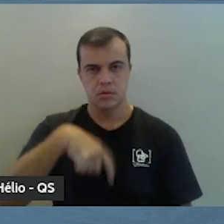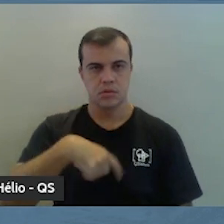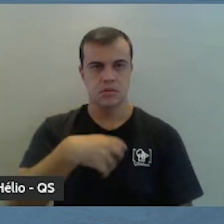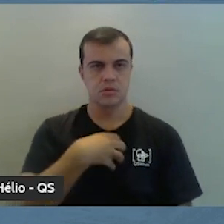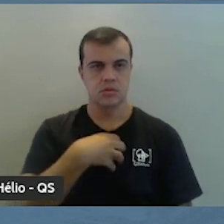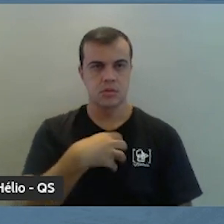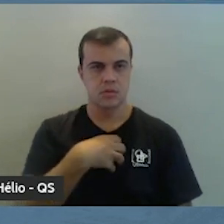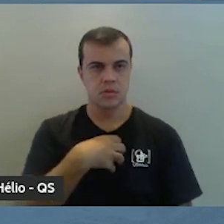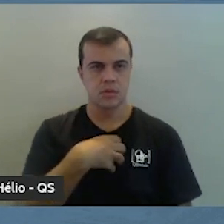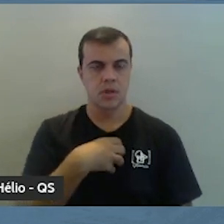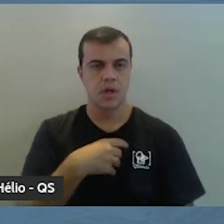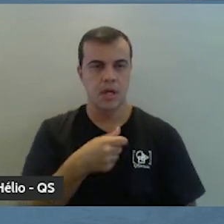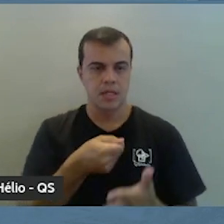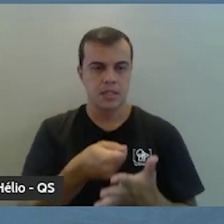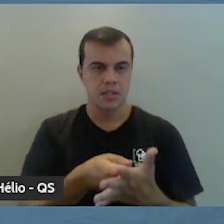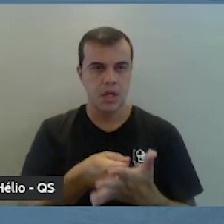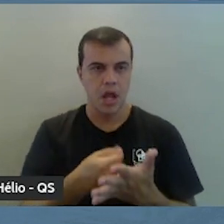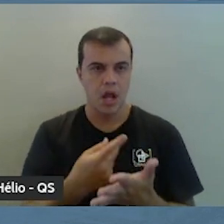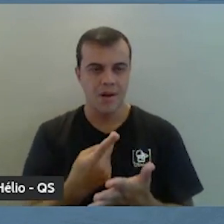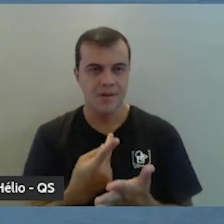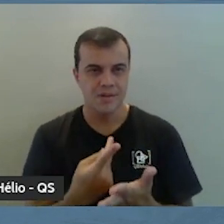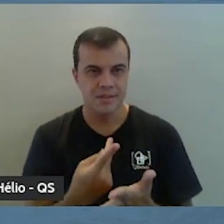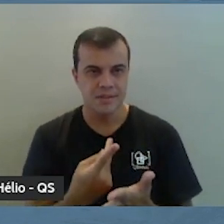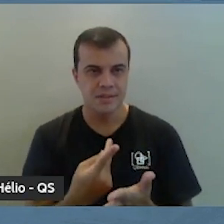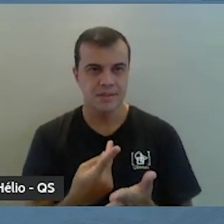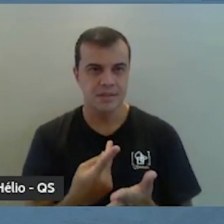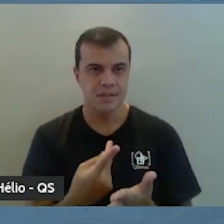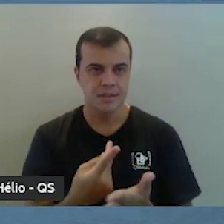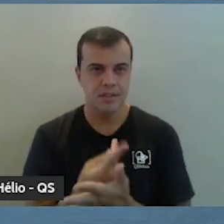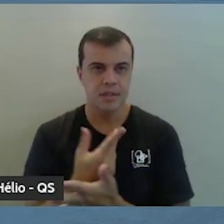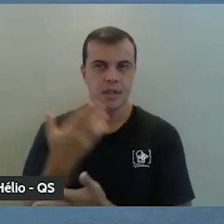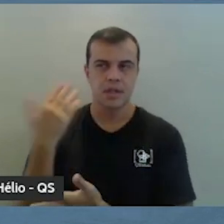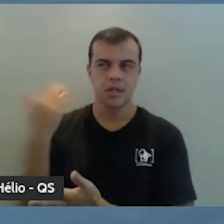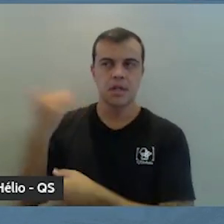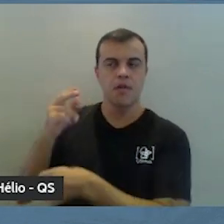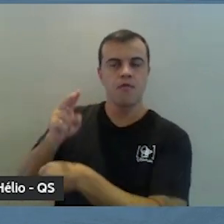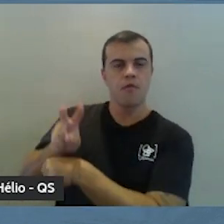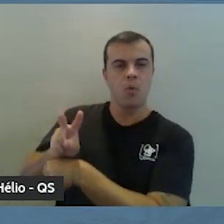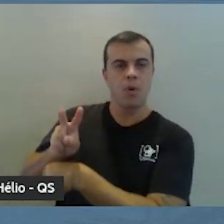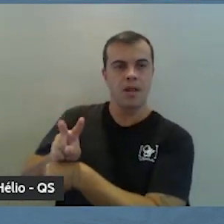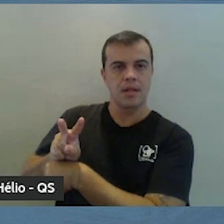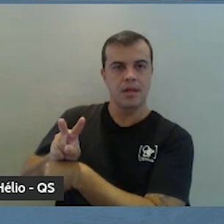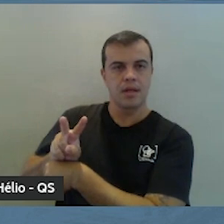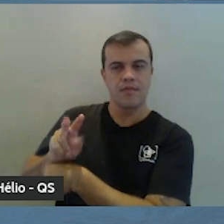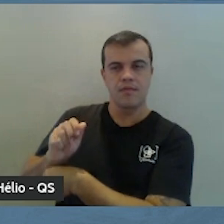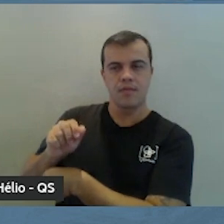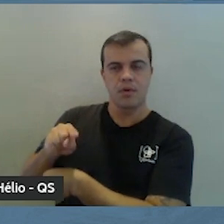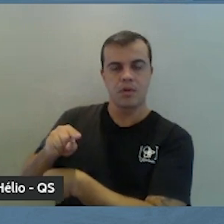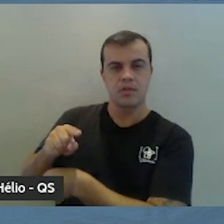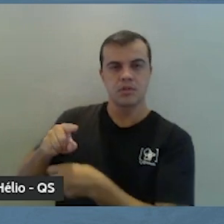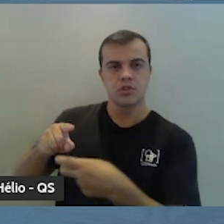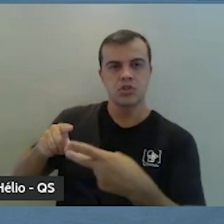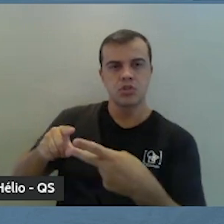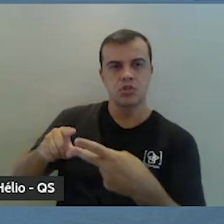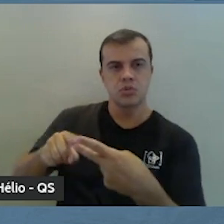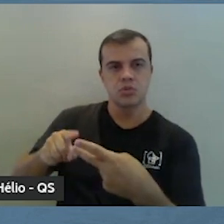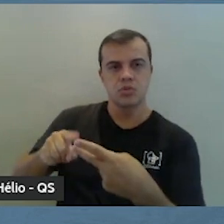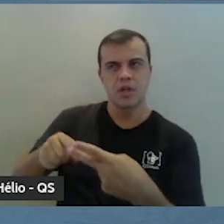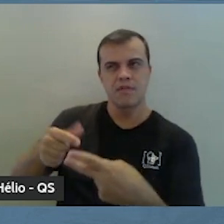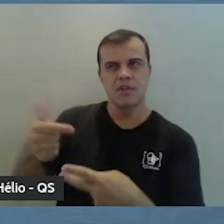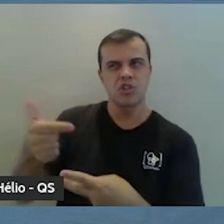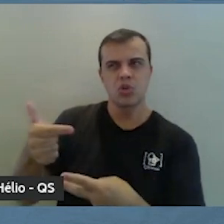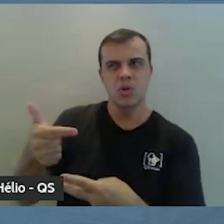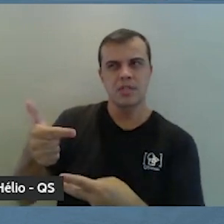que existia até acontecer os movimentos de vanguarda e até acontecer a semana de 20, não a semana de 22, né, mas